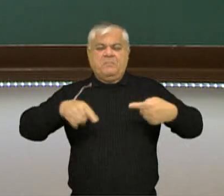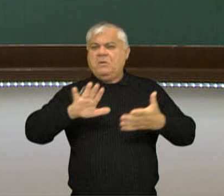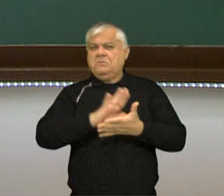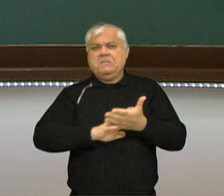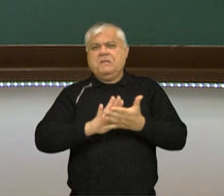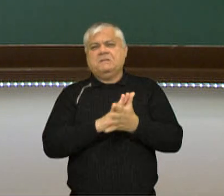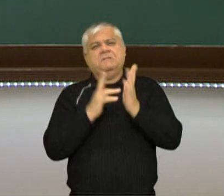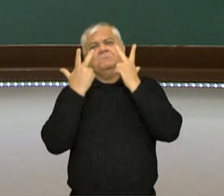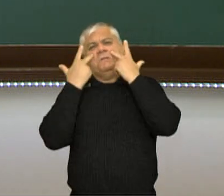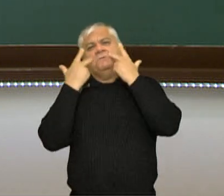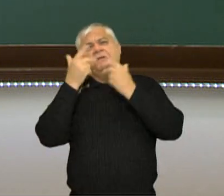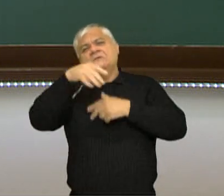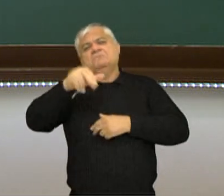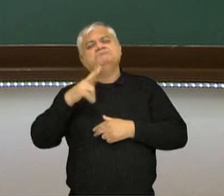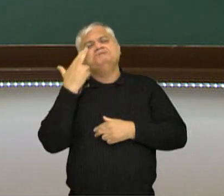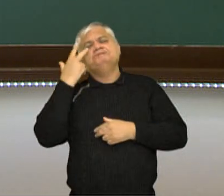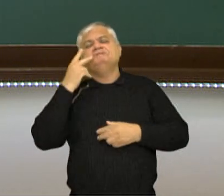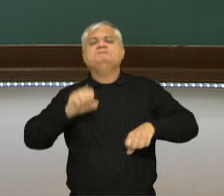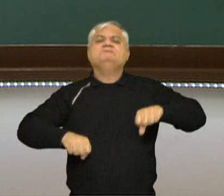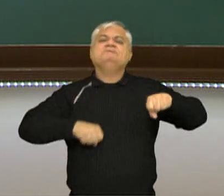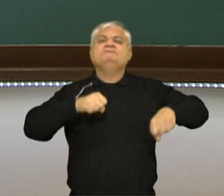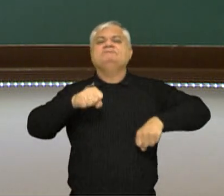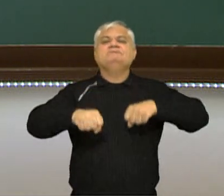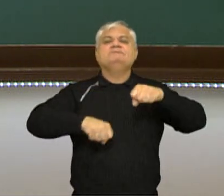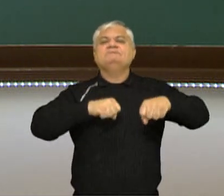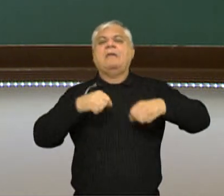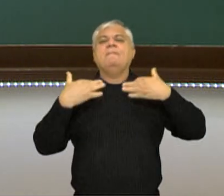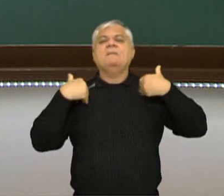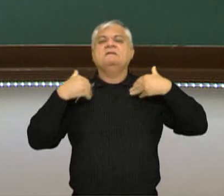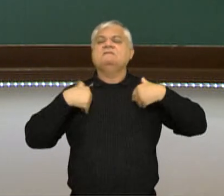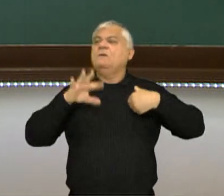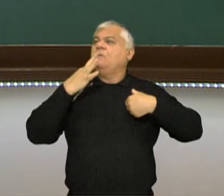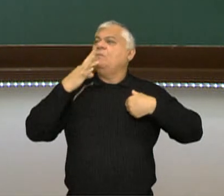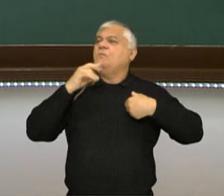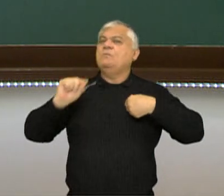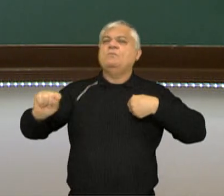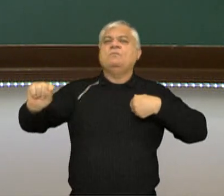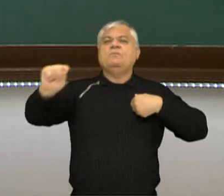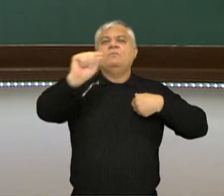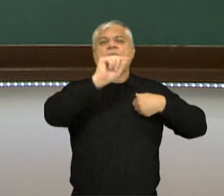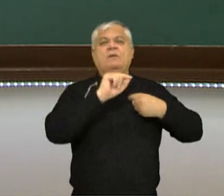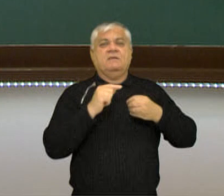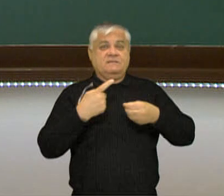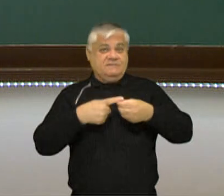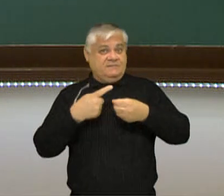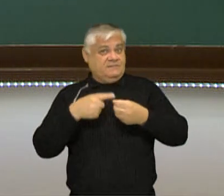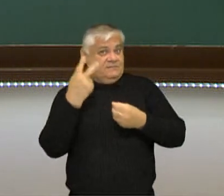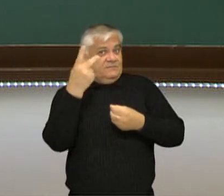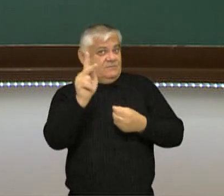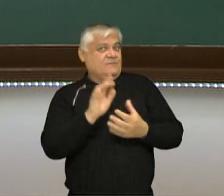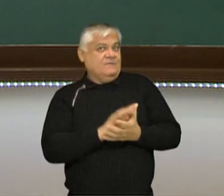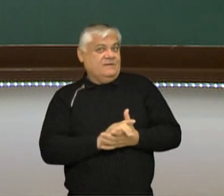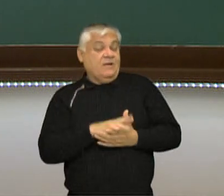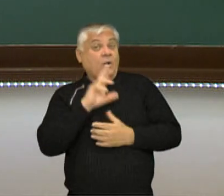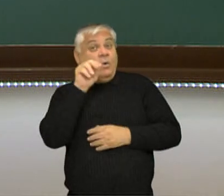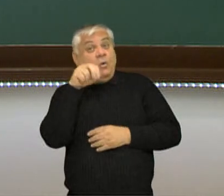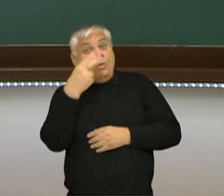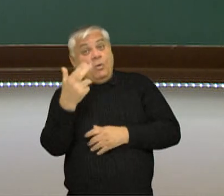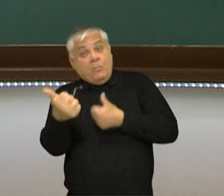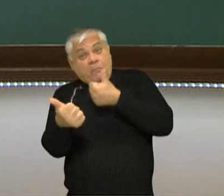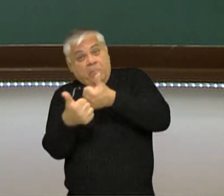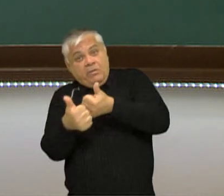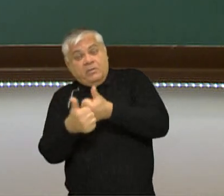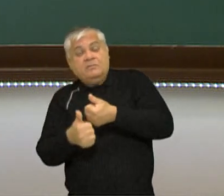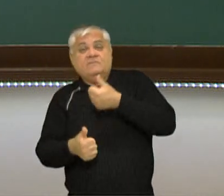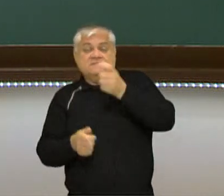É pegar a sua bike e conhecer os lugares aí em volta da tua cidade, tá? Ou próximas, tá?